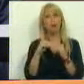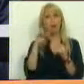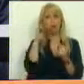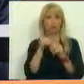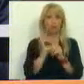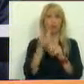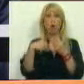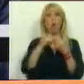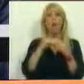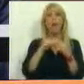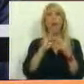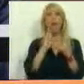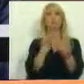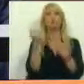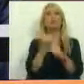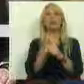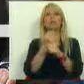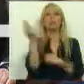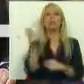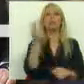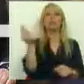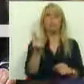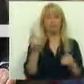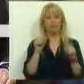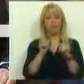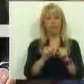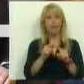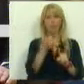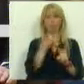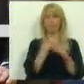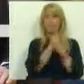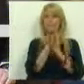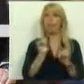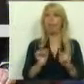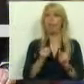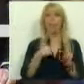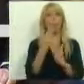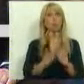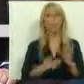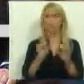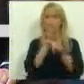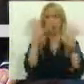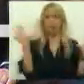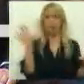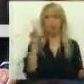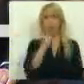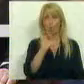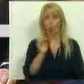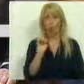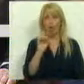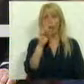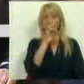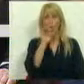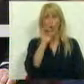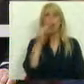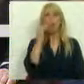exatamente a prestação de um serviço universal. E dentro dessa medida, o diploma não é claro como é que essa taxa de